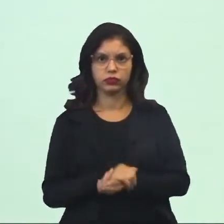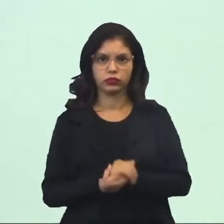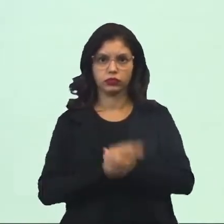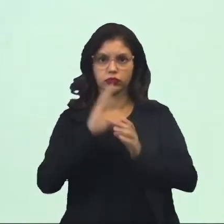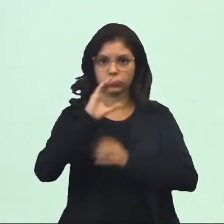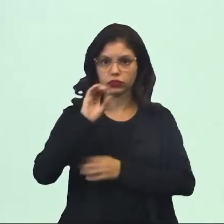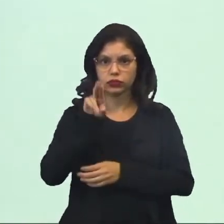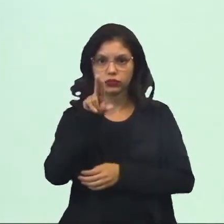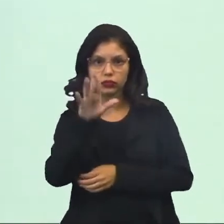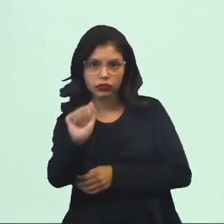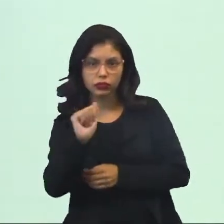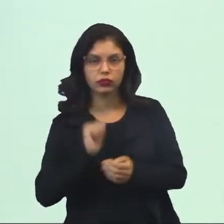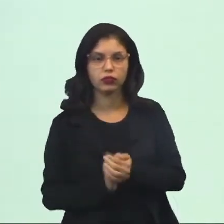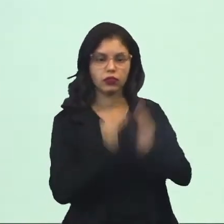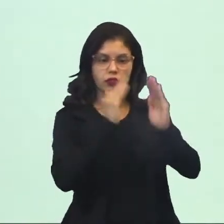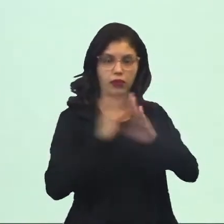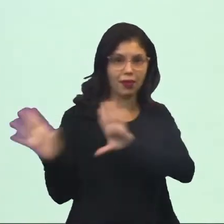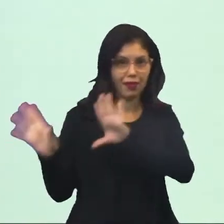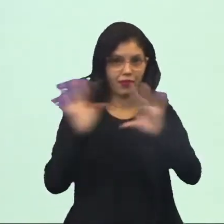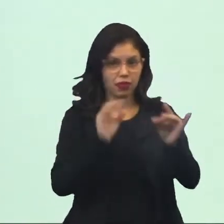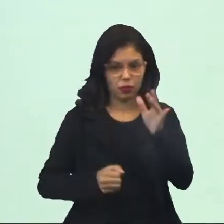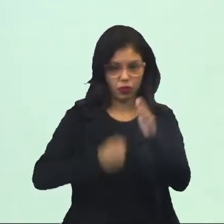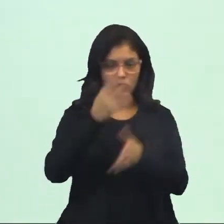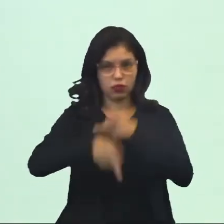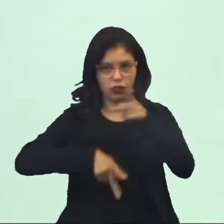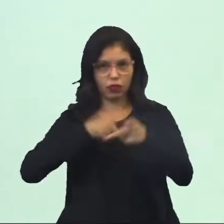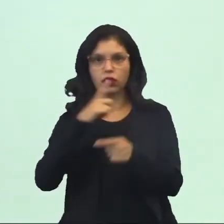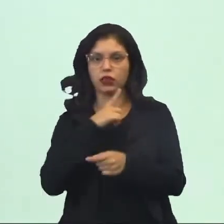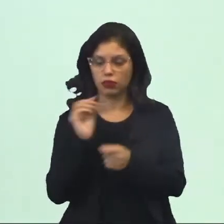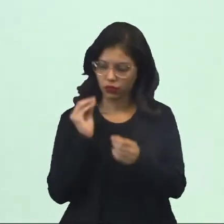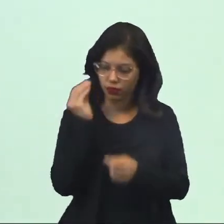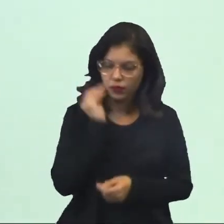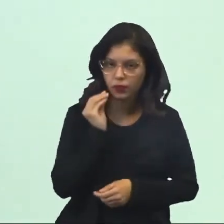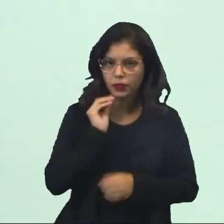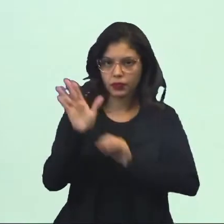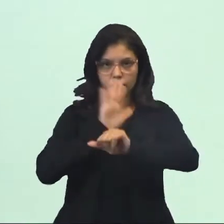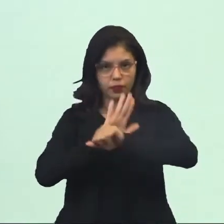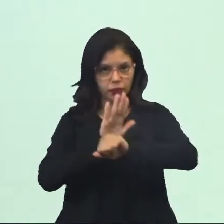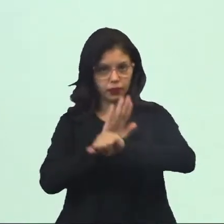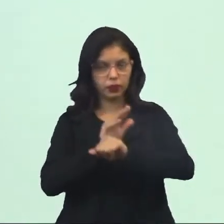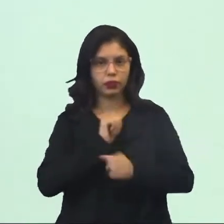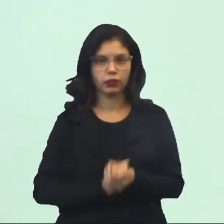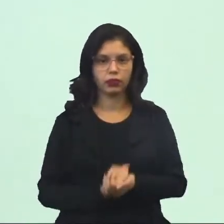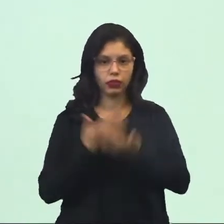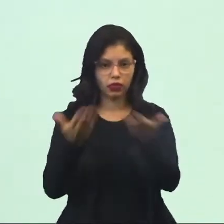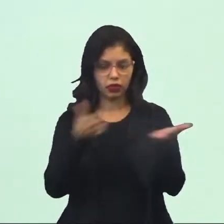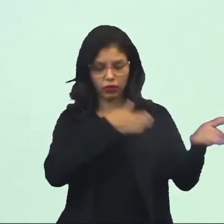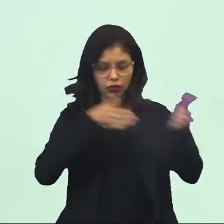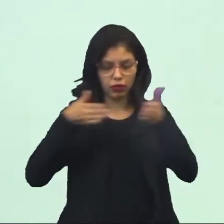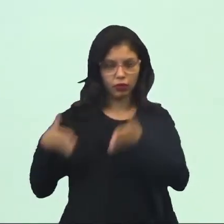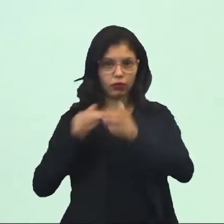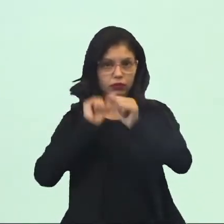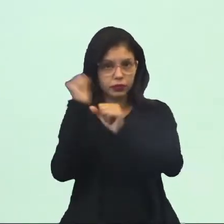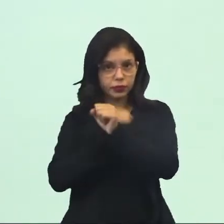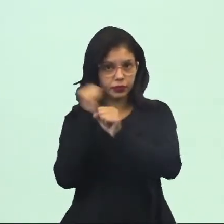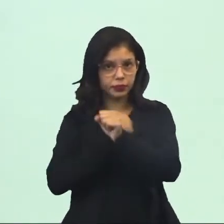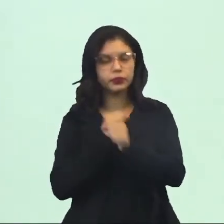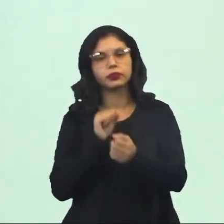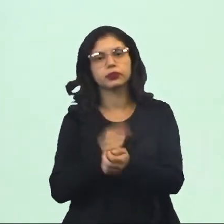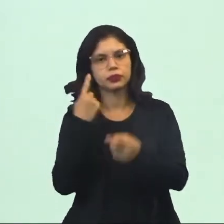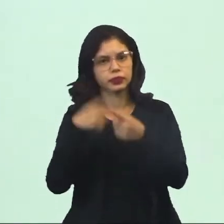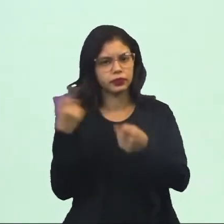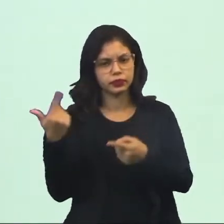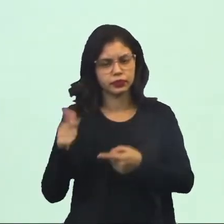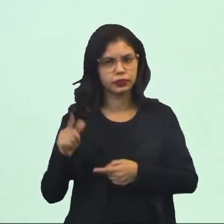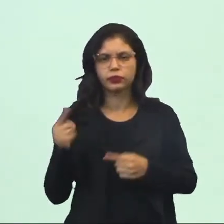ocas, mas com a vinda de vários povos, houve também a contribuição nessa parte de construções. E por que